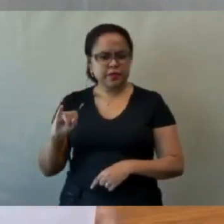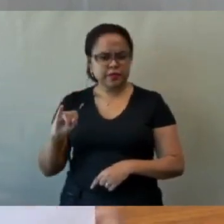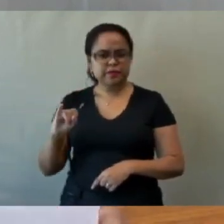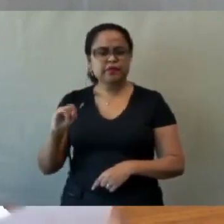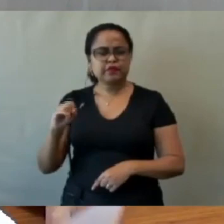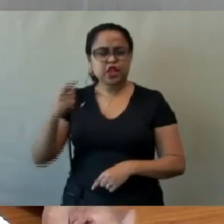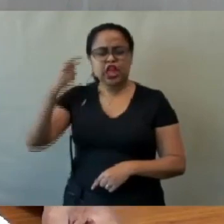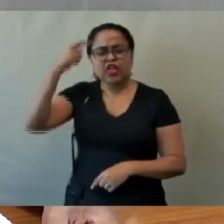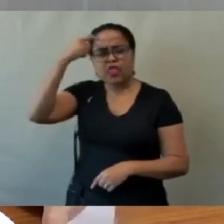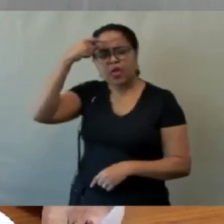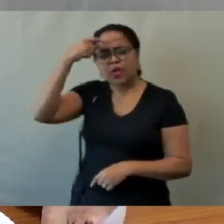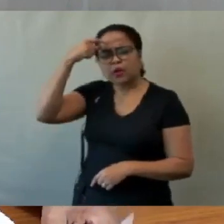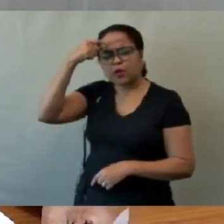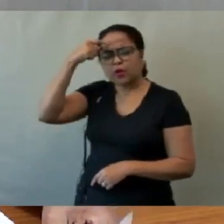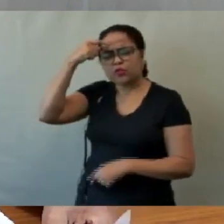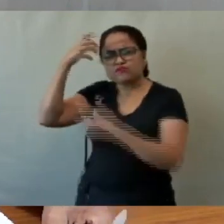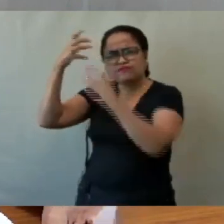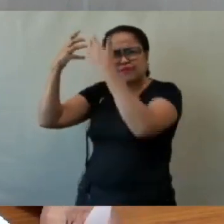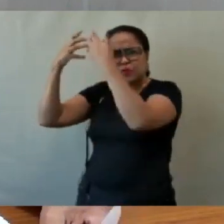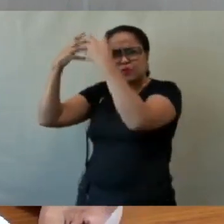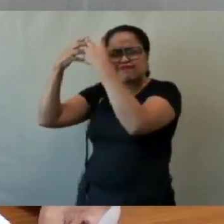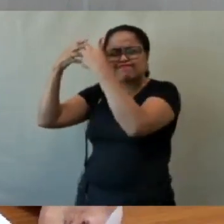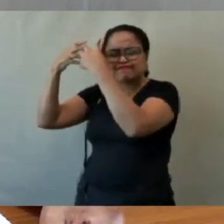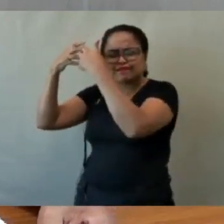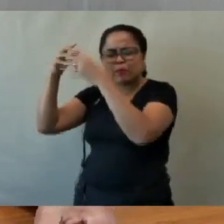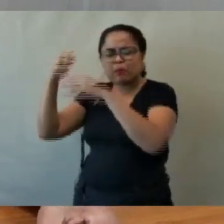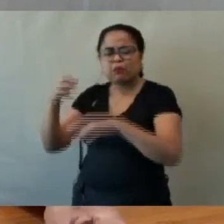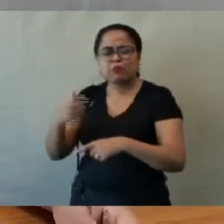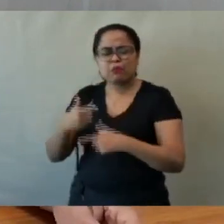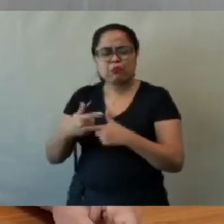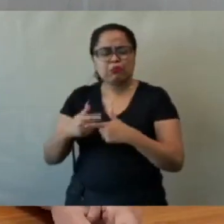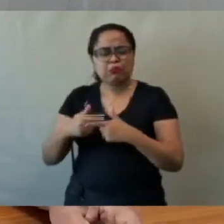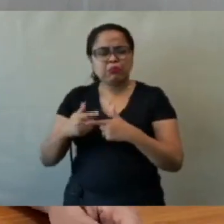neurológico. Desculpa que eu estou nervosa. E aí,